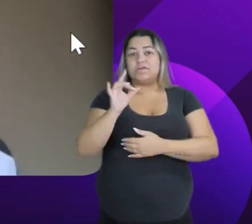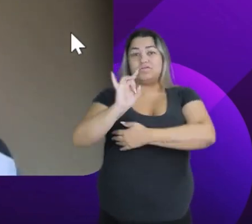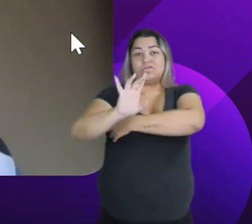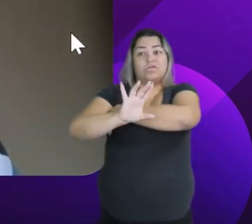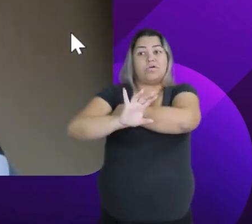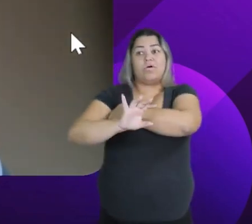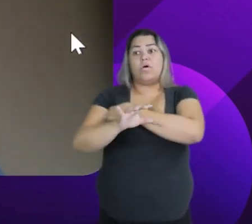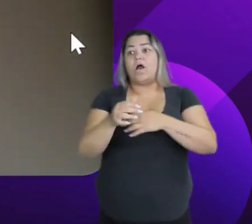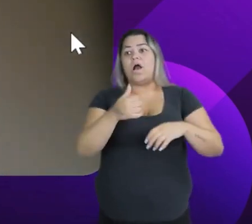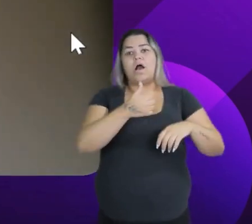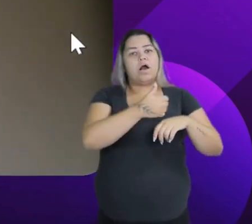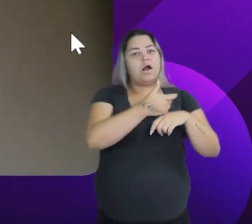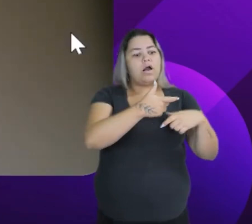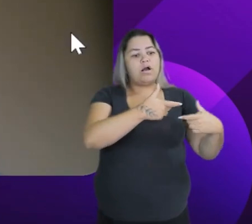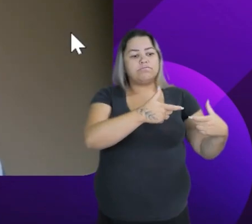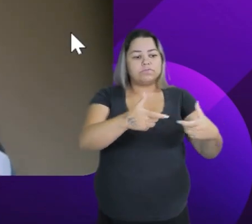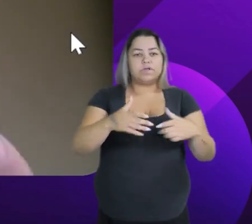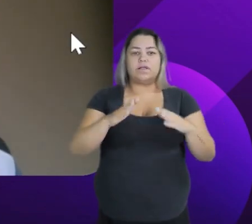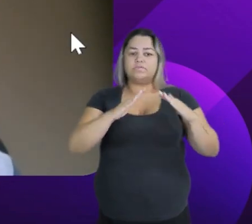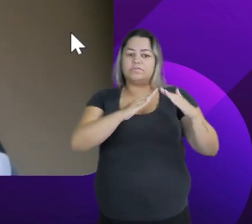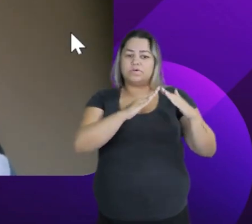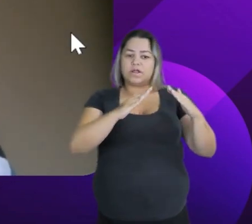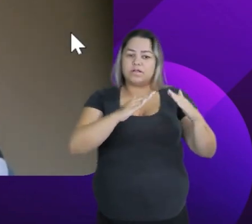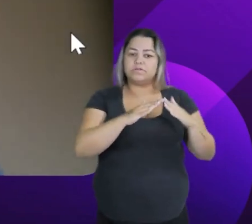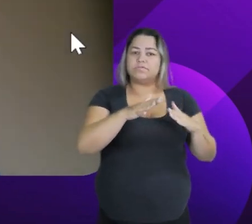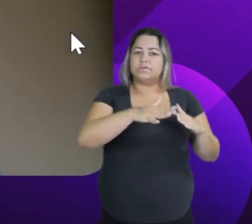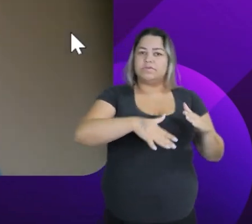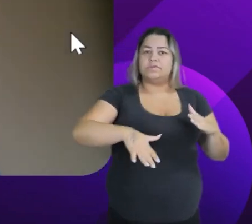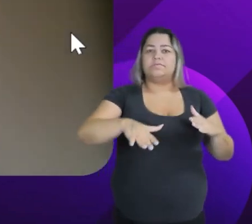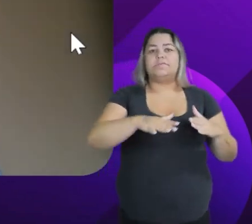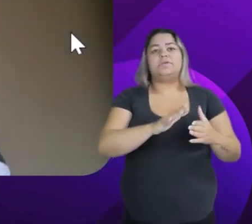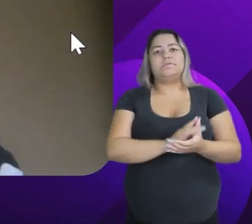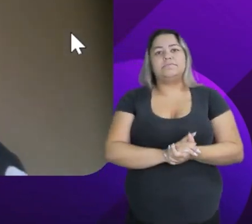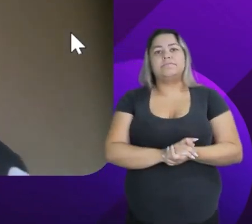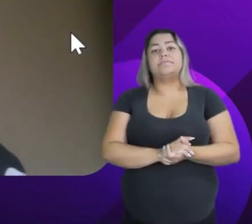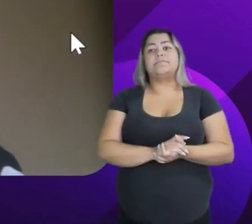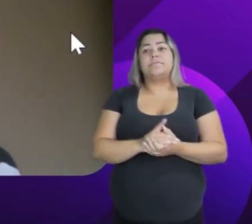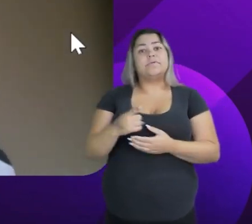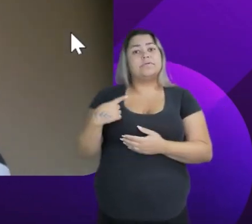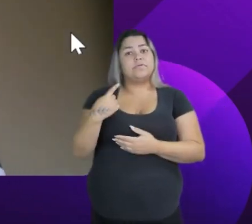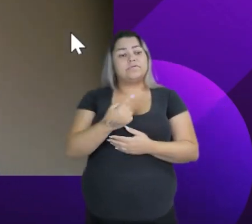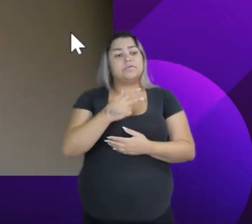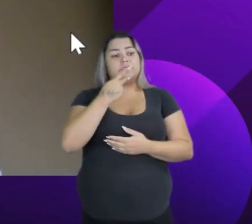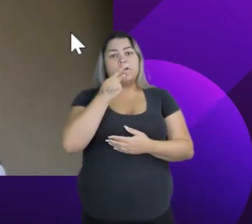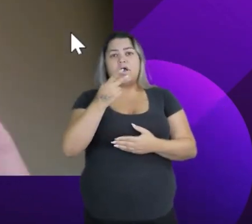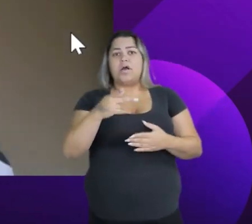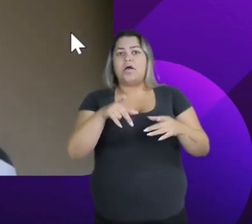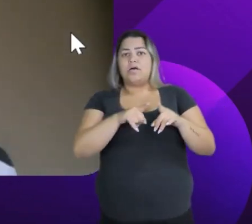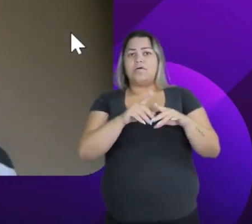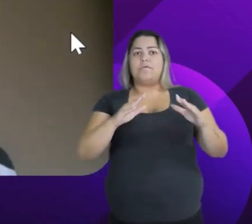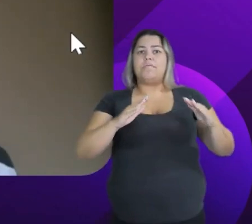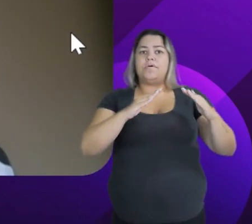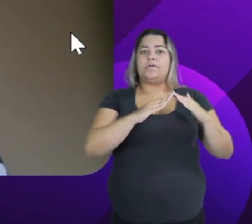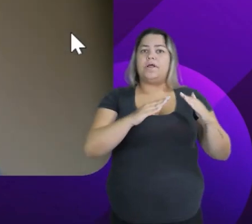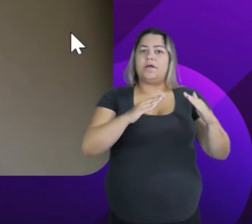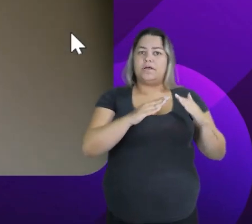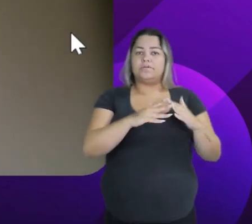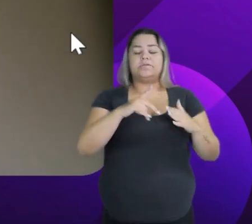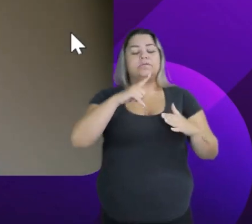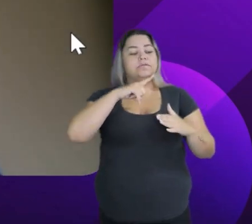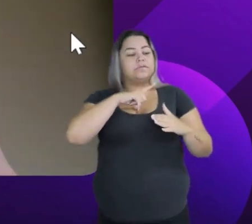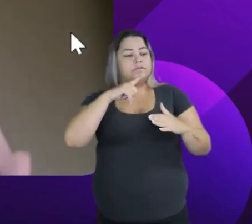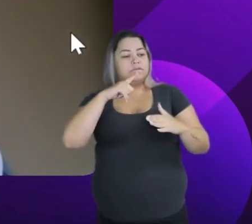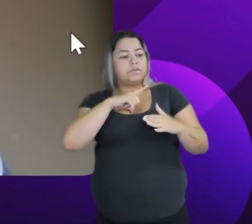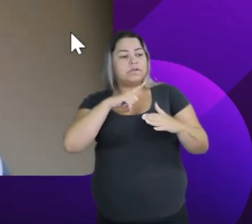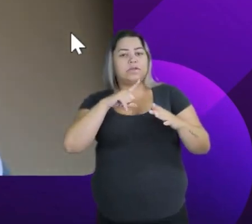ao espaço do habitar, mas sim ao conjunto das infraestruturas que a gente diz que é o morar. Então, a condição de ter um saneamento